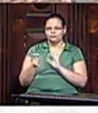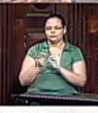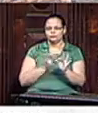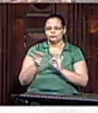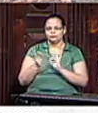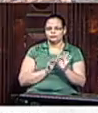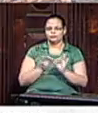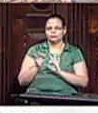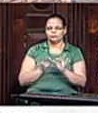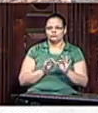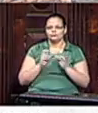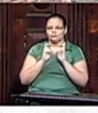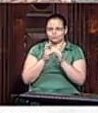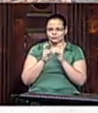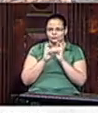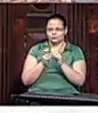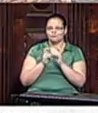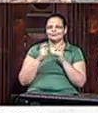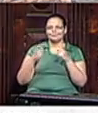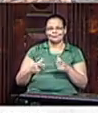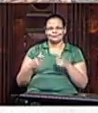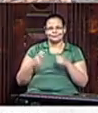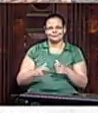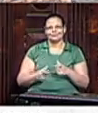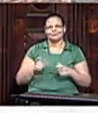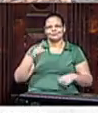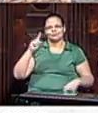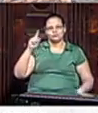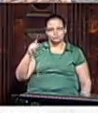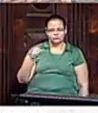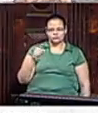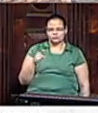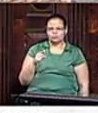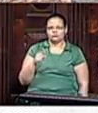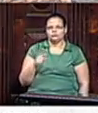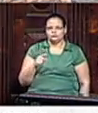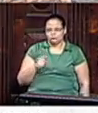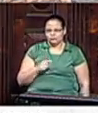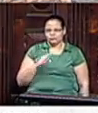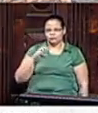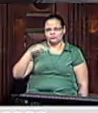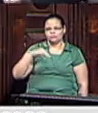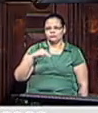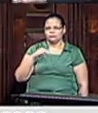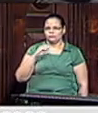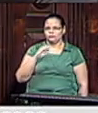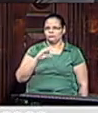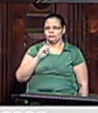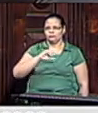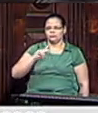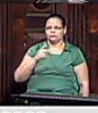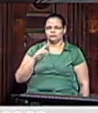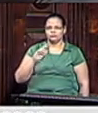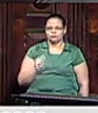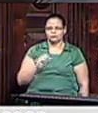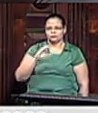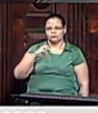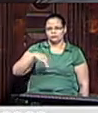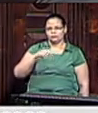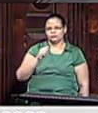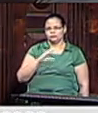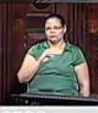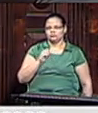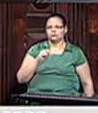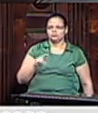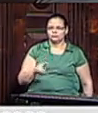o leito ferroviário Cachoeiras de Macacu, a Nova Friburgo. Parecer é favorável. Em discussão. Para discutir,